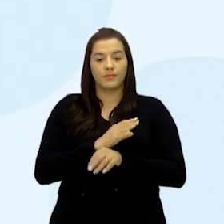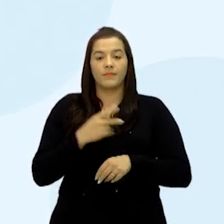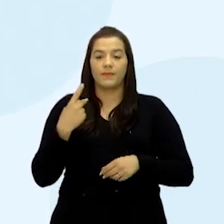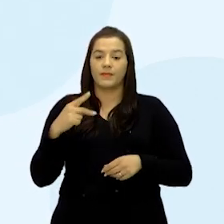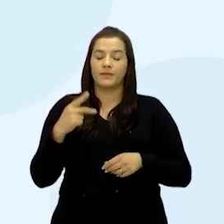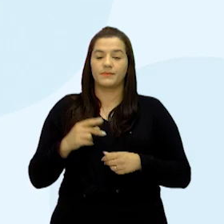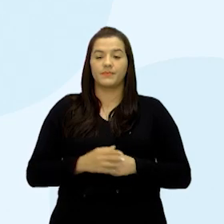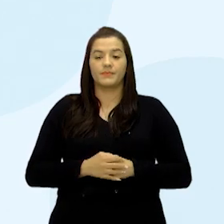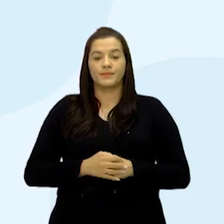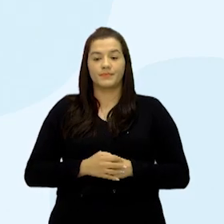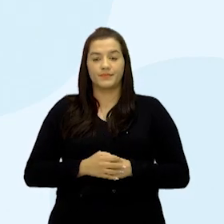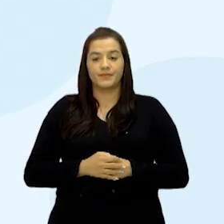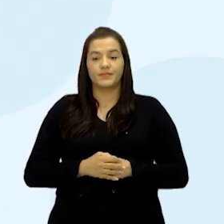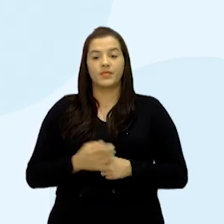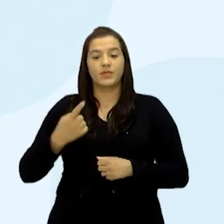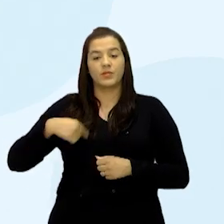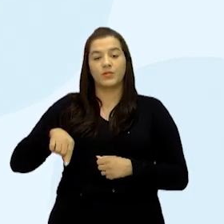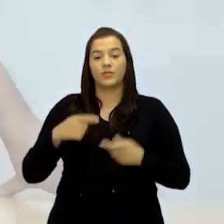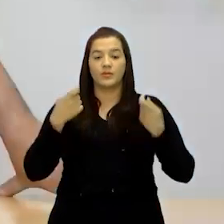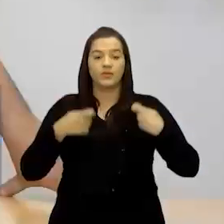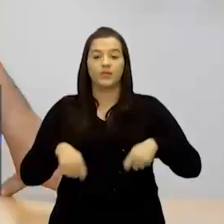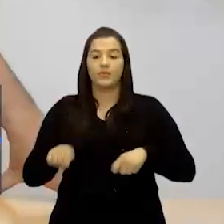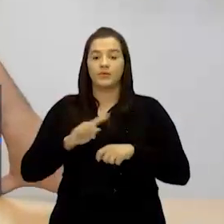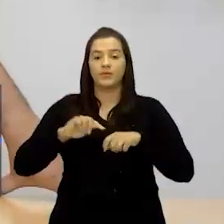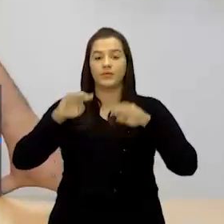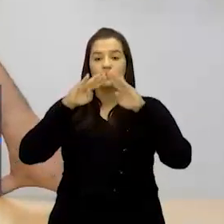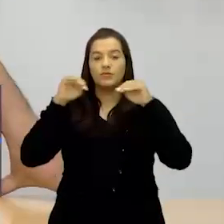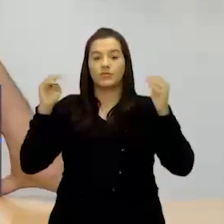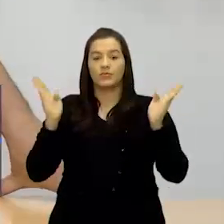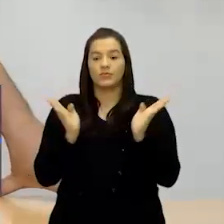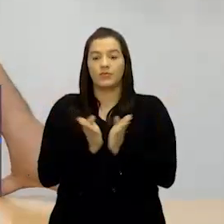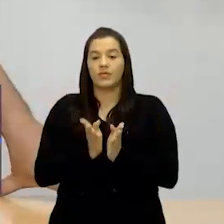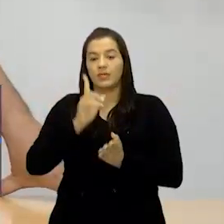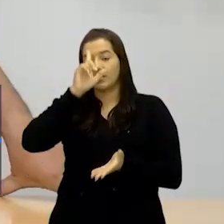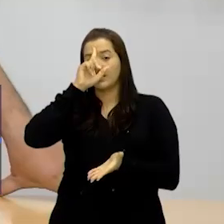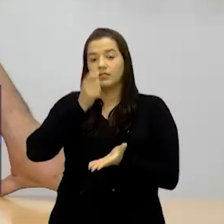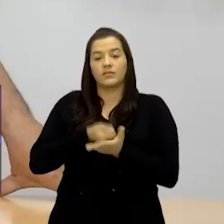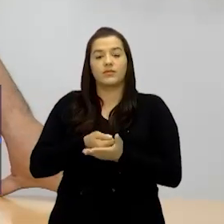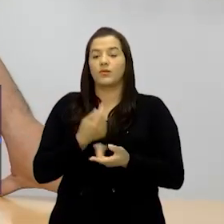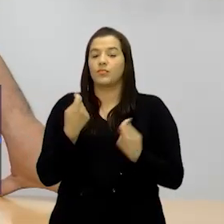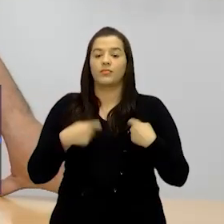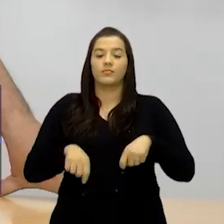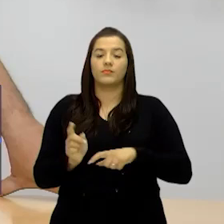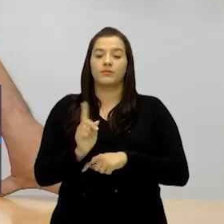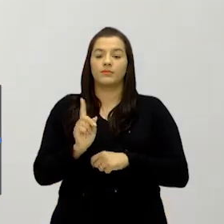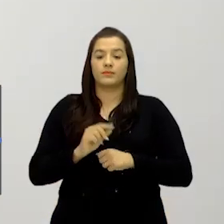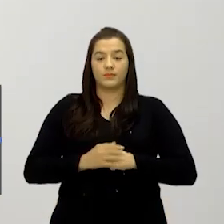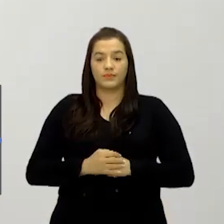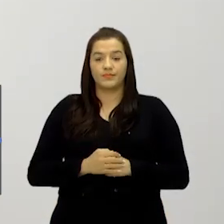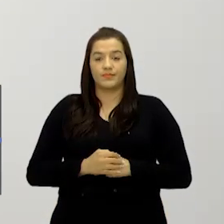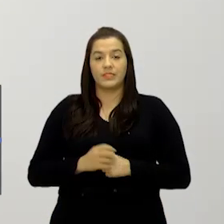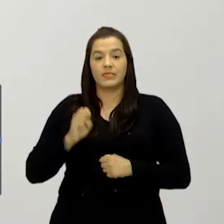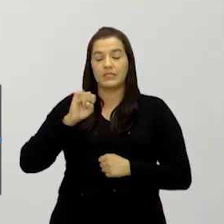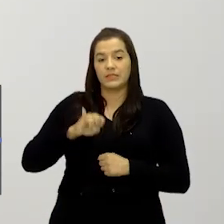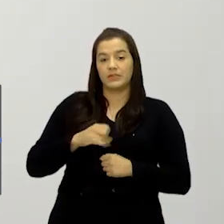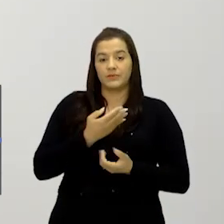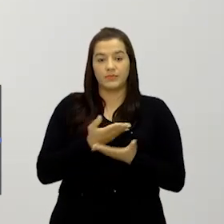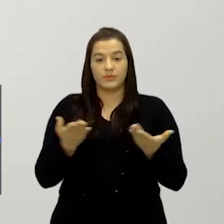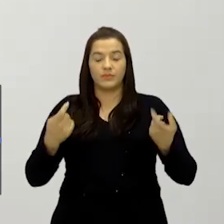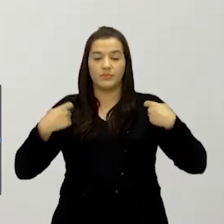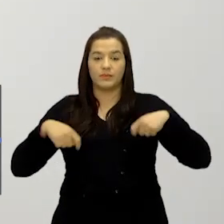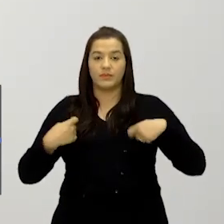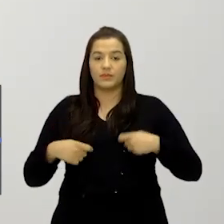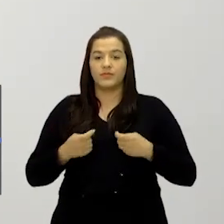conclusão. E isso, a gente nem precisou do losango, né? Porque não precisou tomar nenhuma decisão no meio do caminho, né? Você usaria se ele tivesse